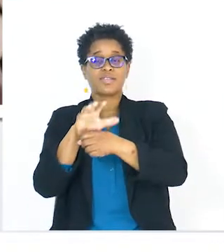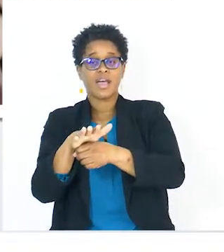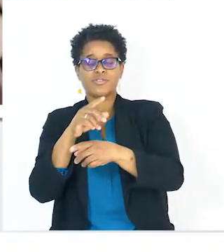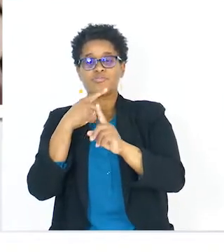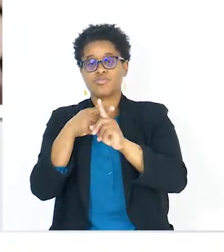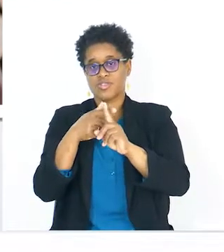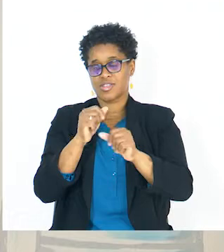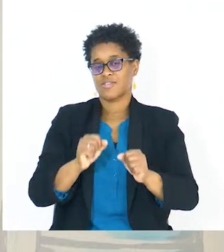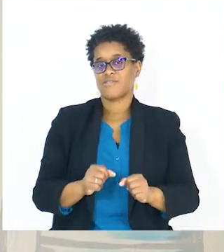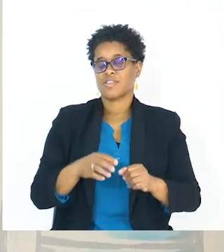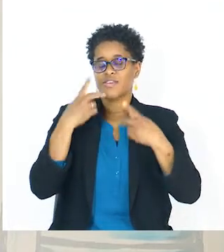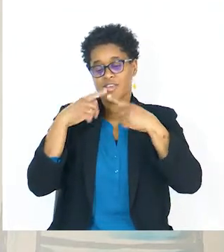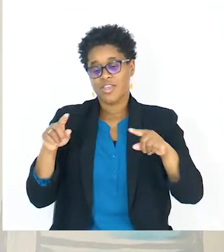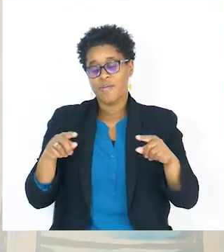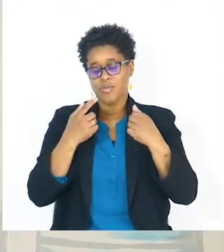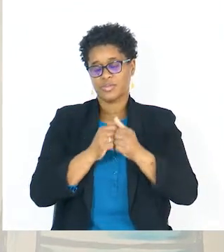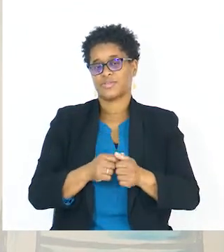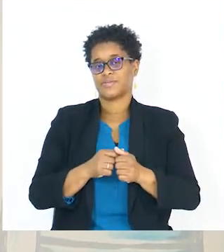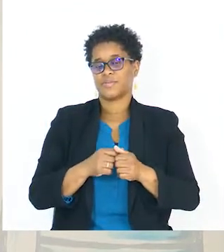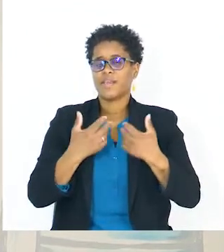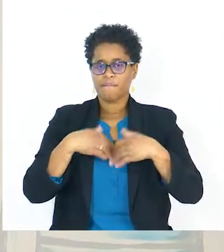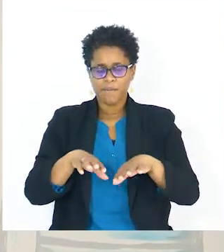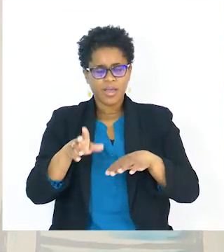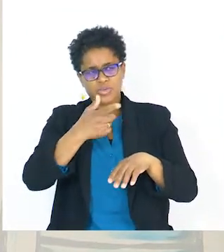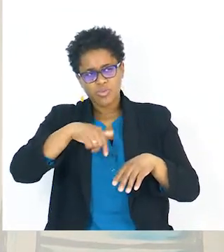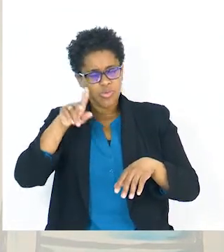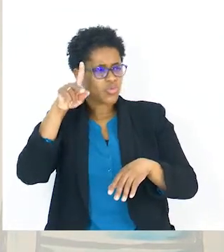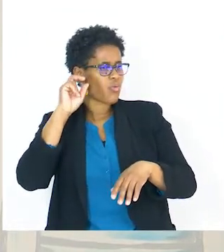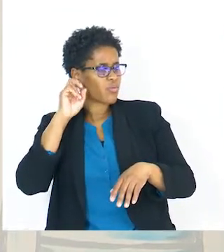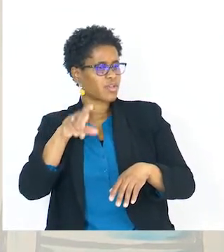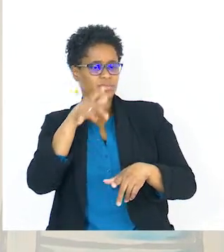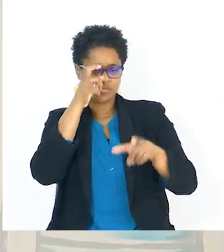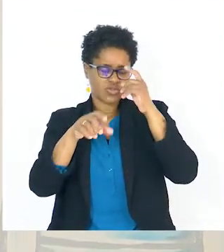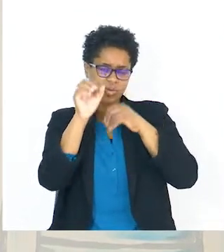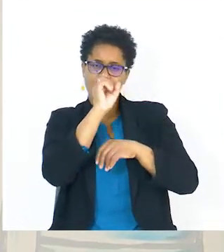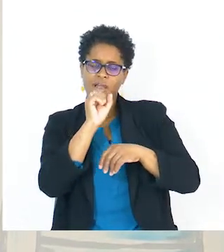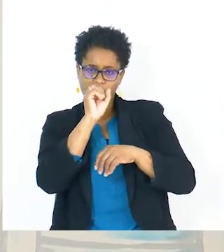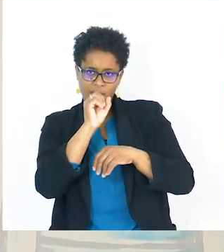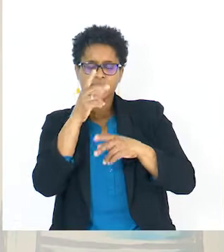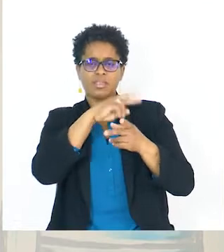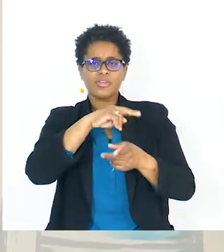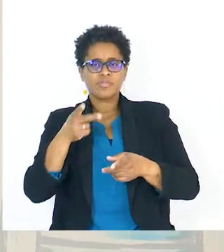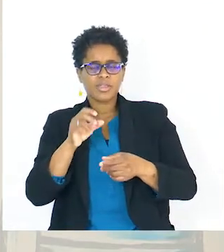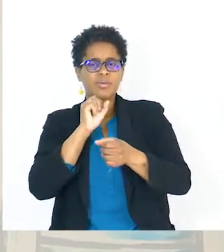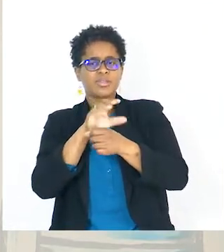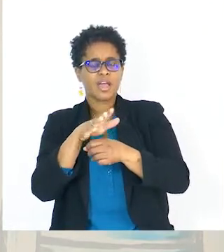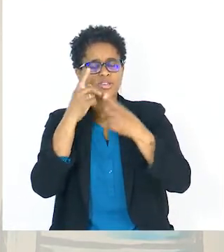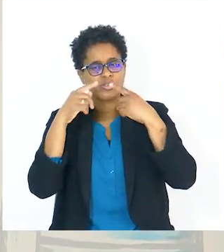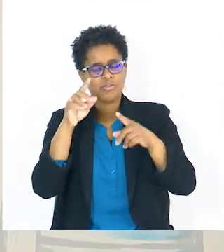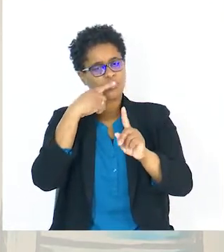mensagens positivas através da música. Nós ouvimos, as pessoas que cantam transmitem